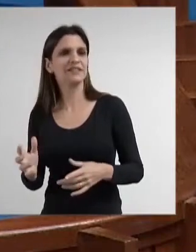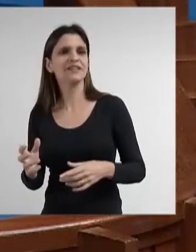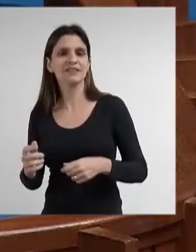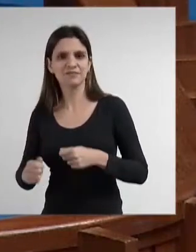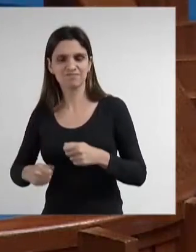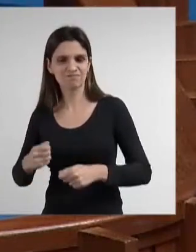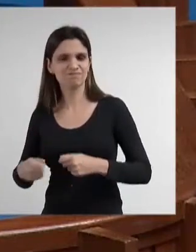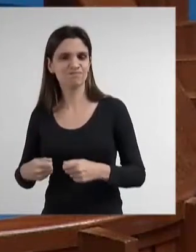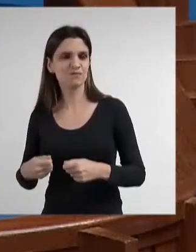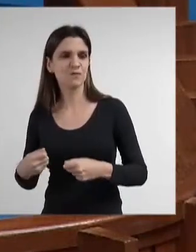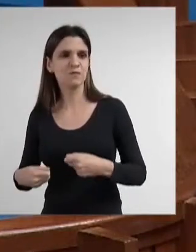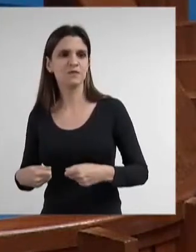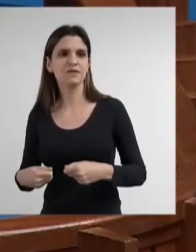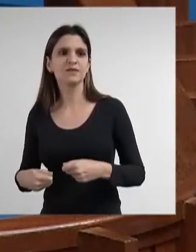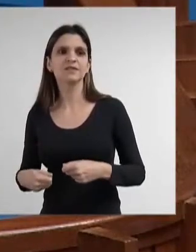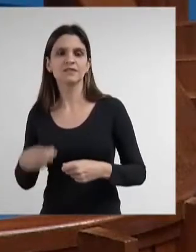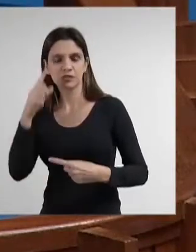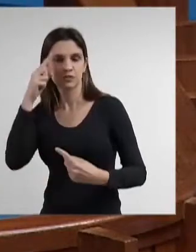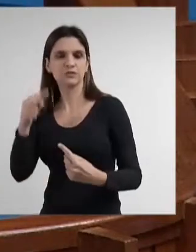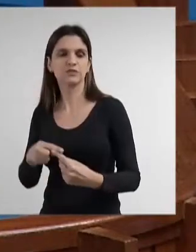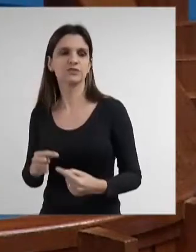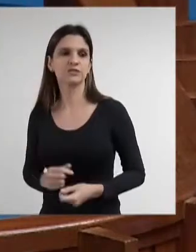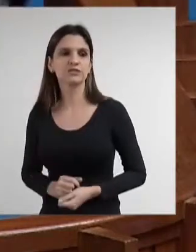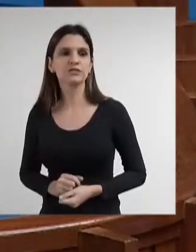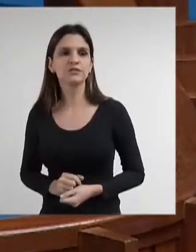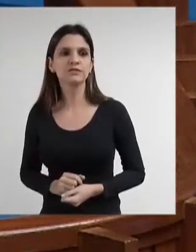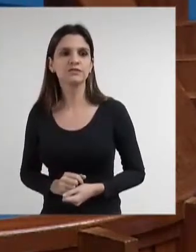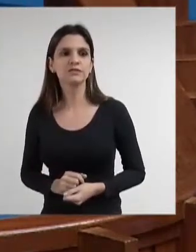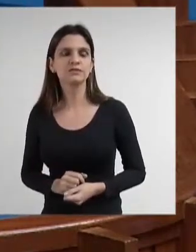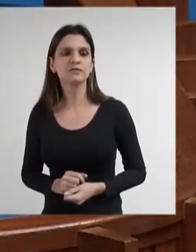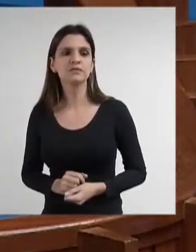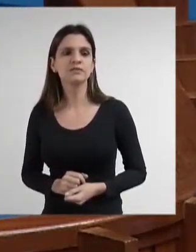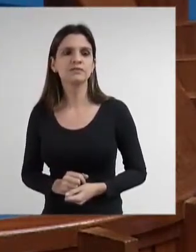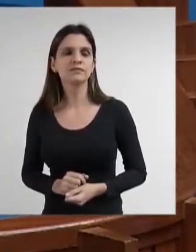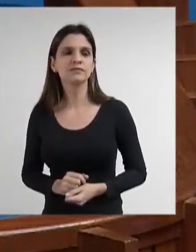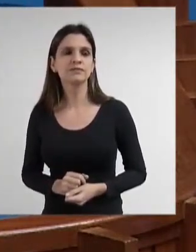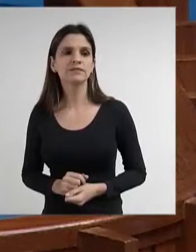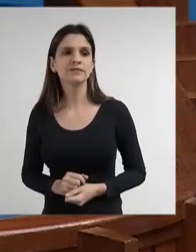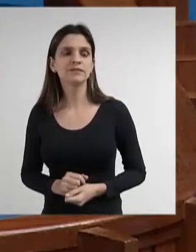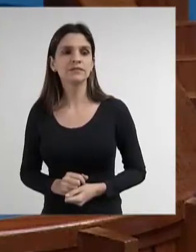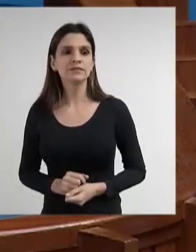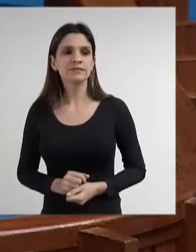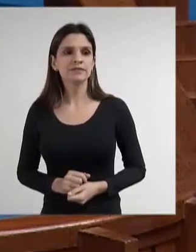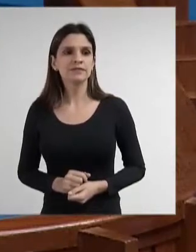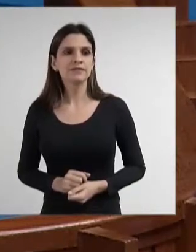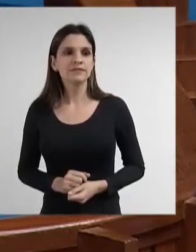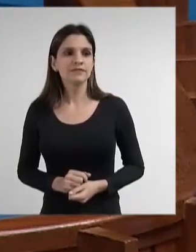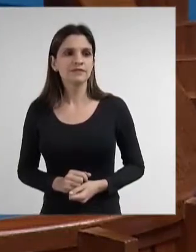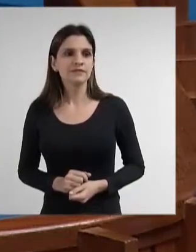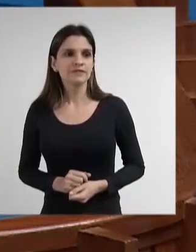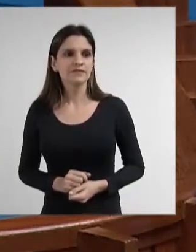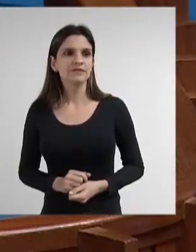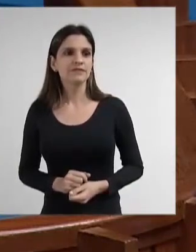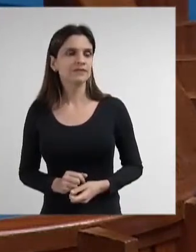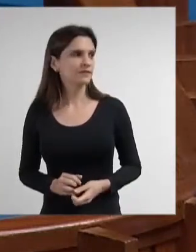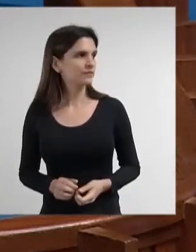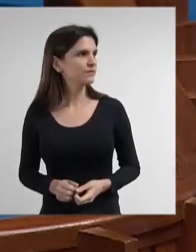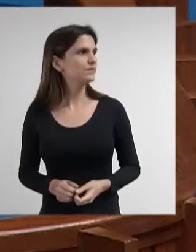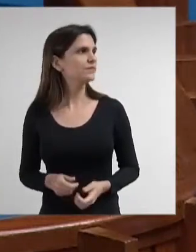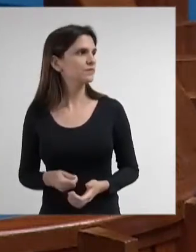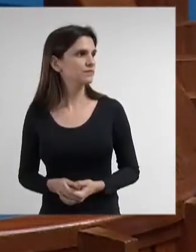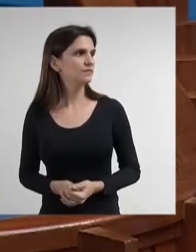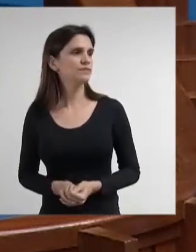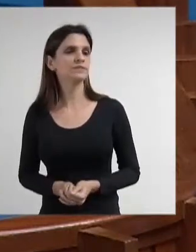alguns deles acreditam que este é um caminho. Em outras palavras, vamos, entre aspas, colocarmos numa proporção